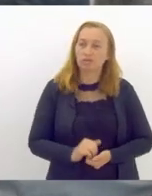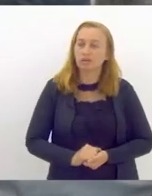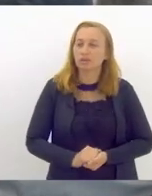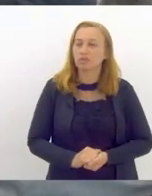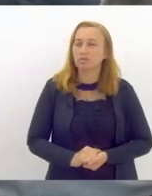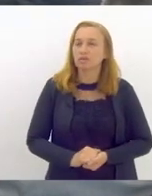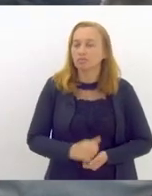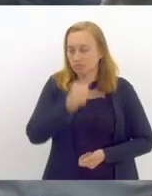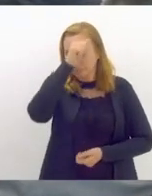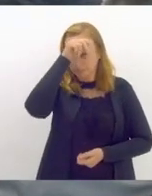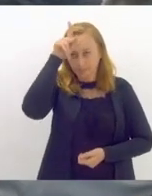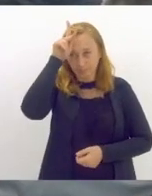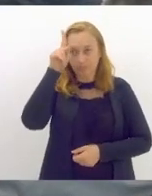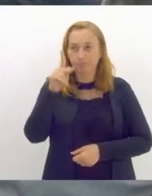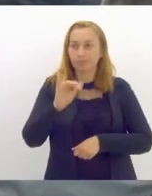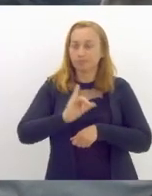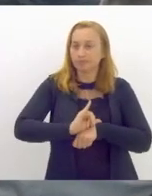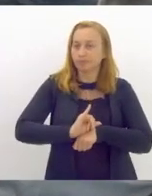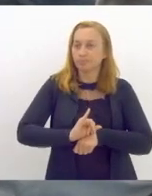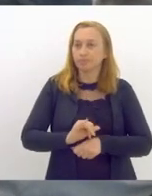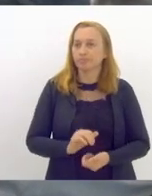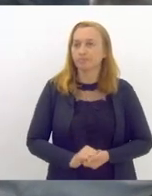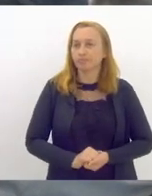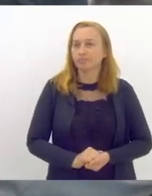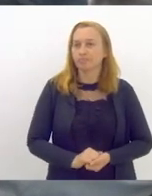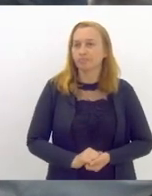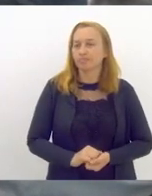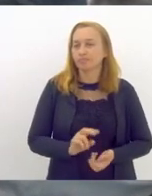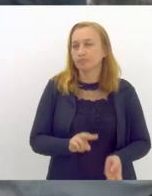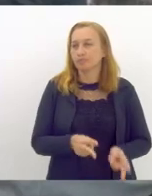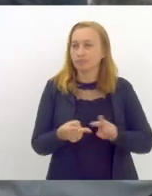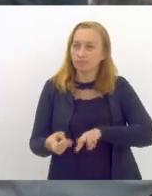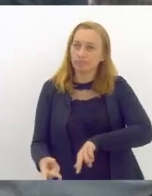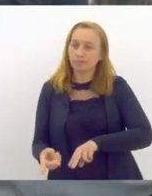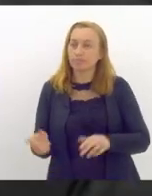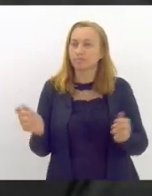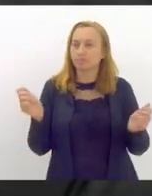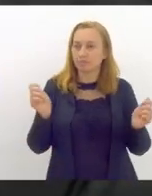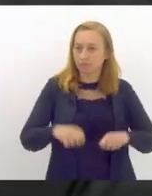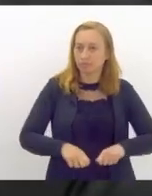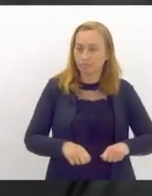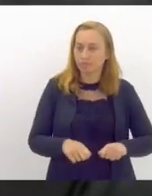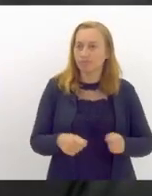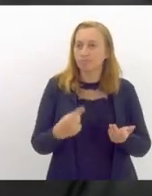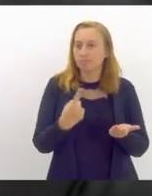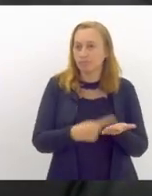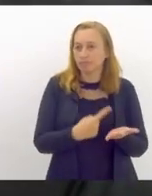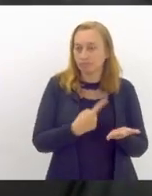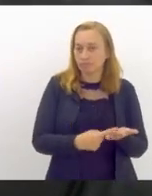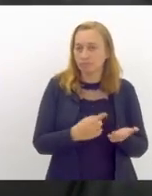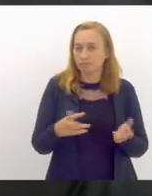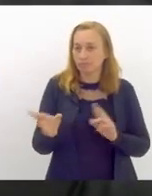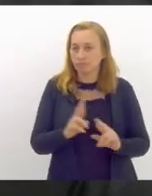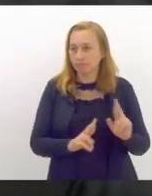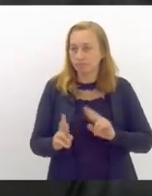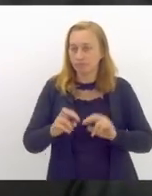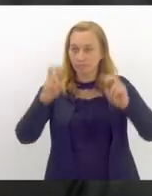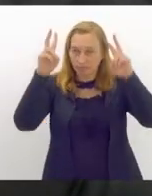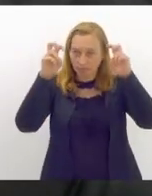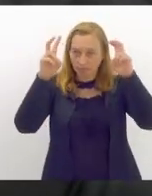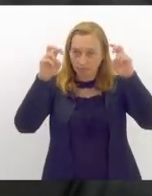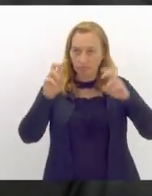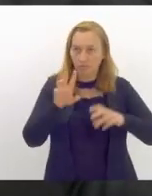da capital se encaminhar alguma possibilidade de acordo em relação ao tema